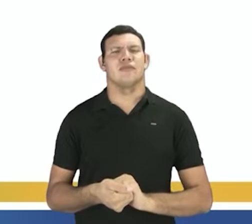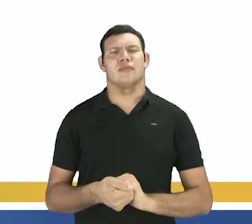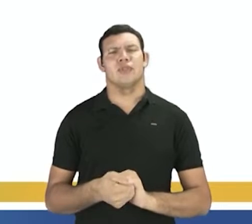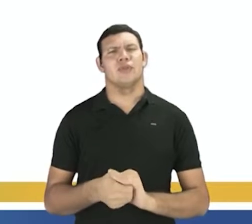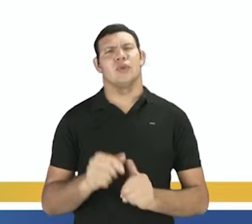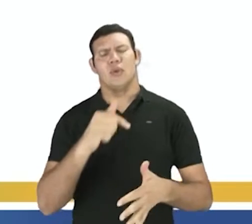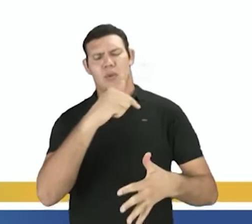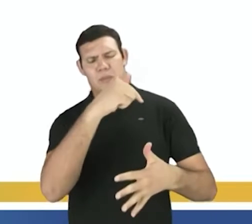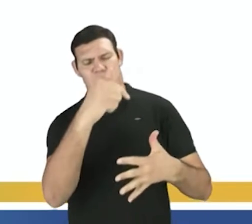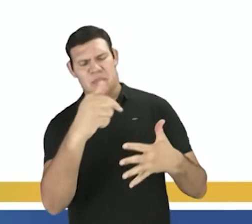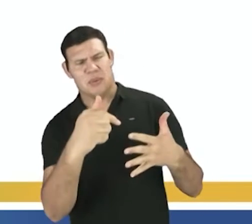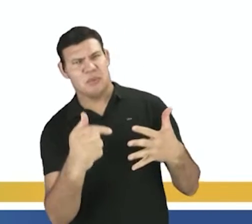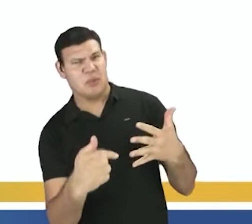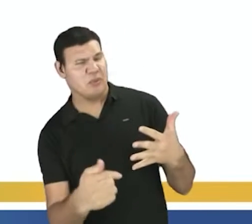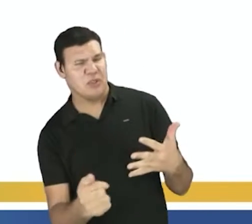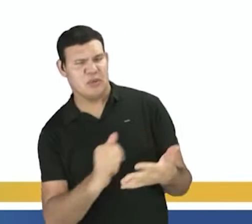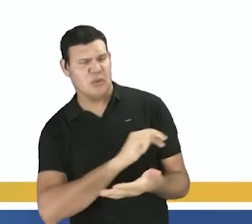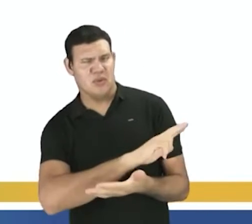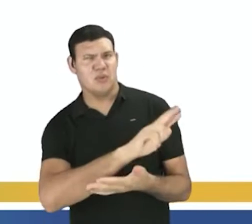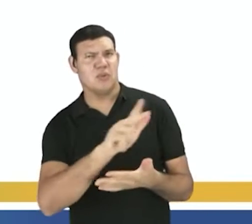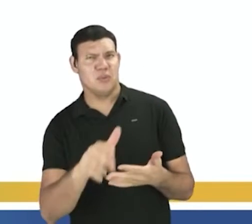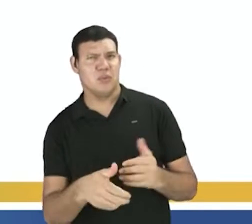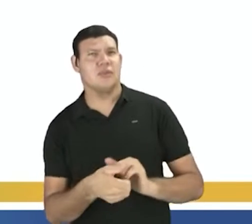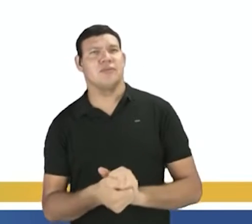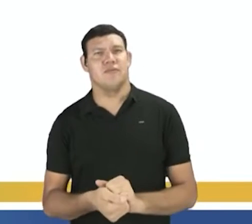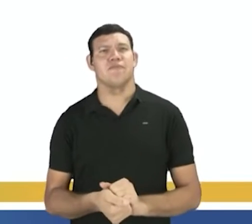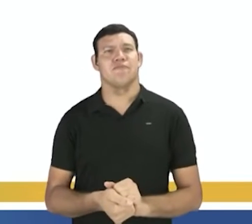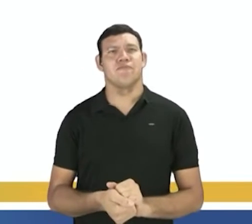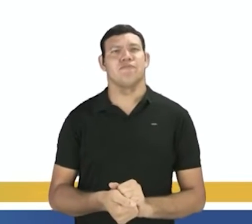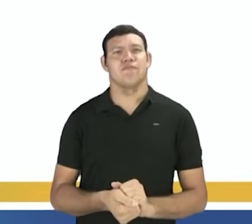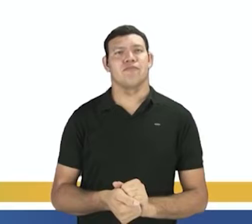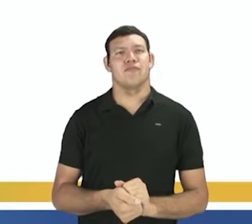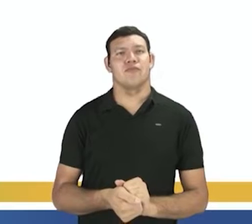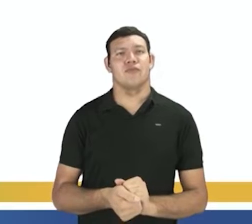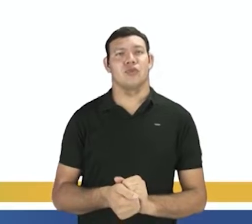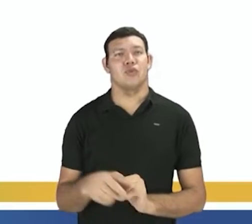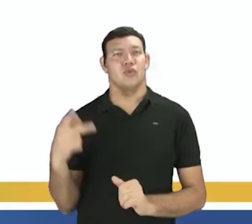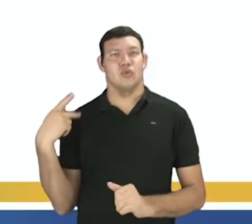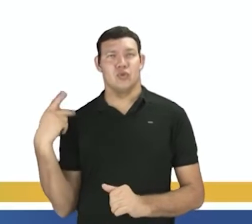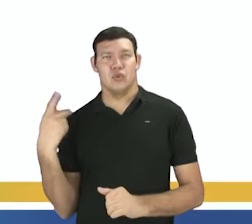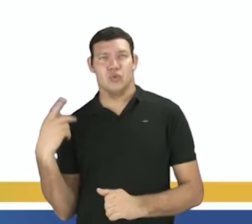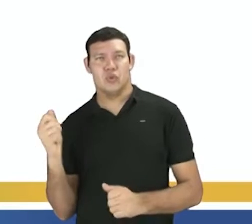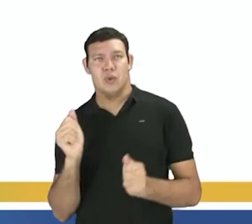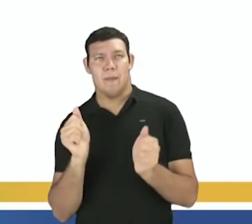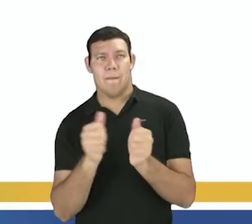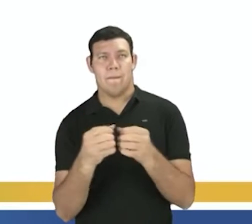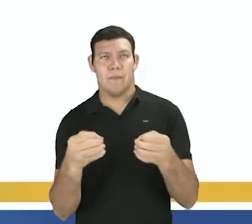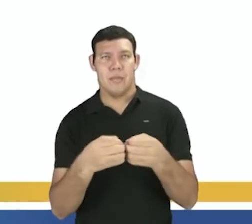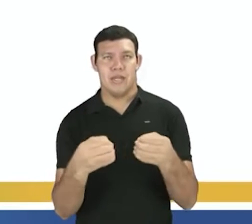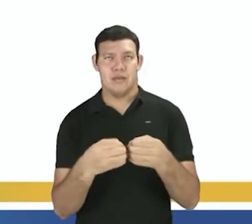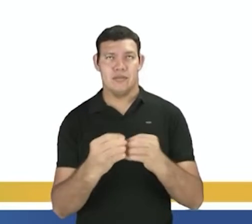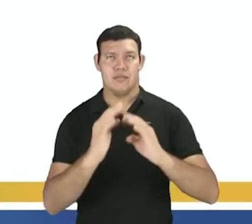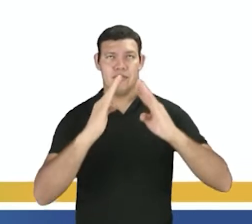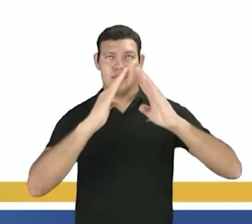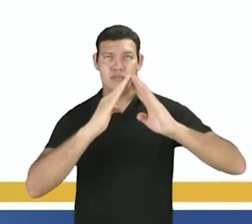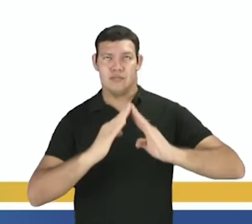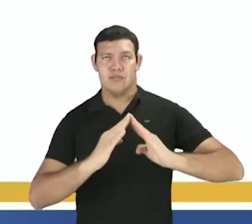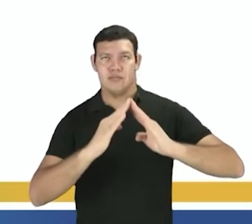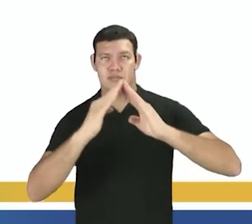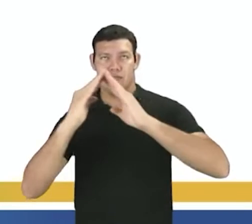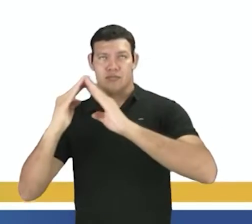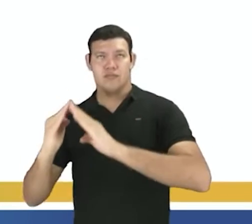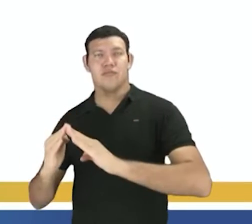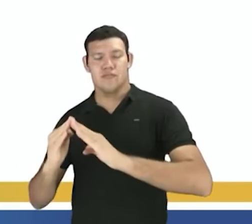etc. Por exemplo, estamos perto da casa de nossos pais. Esses advérbios são muito importantes